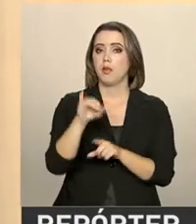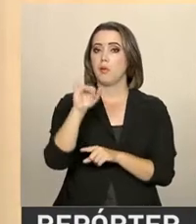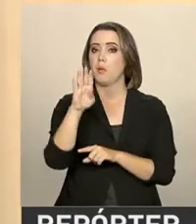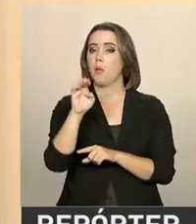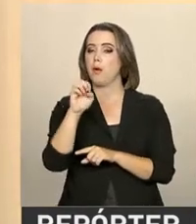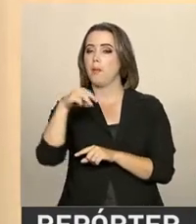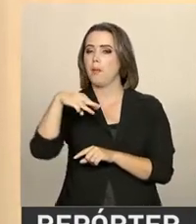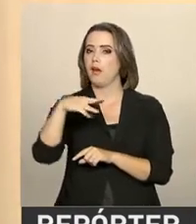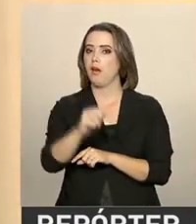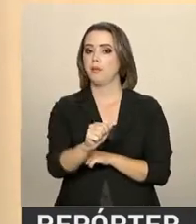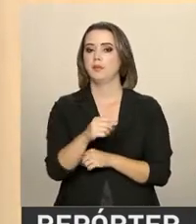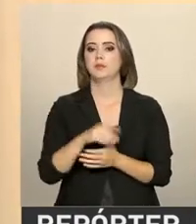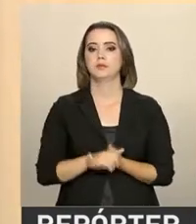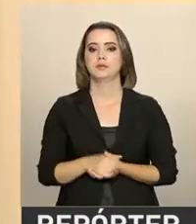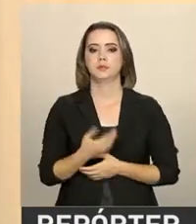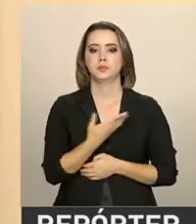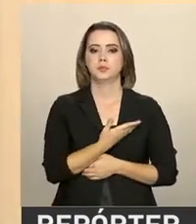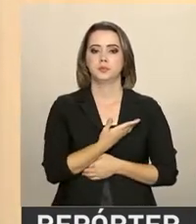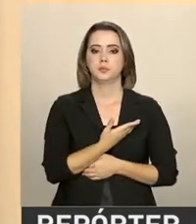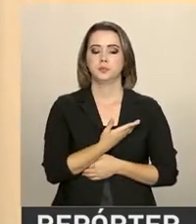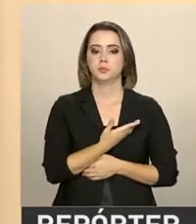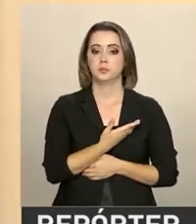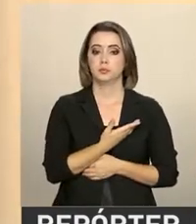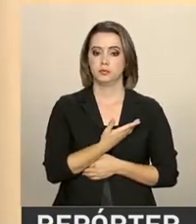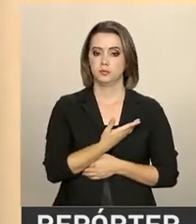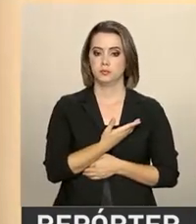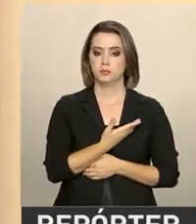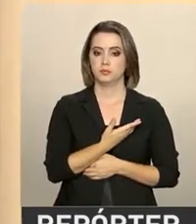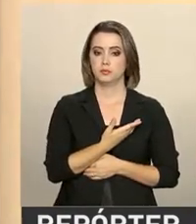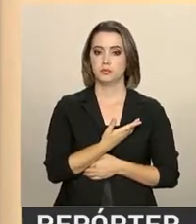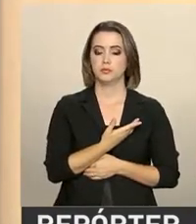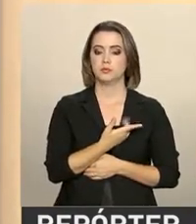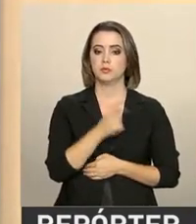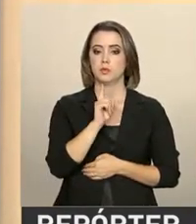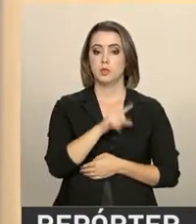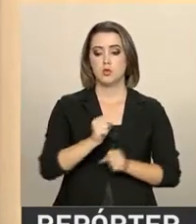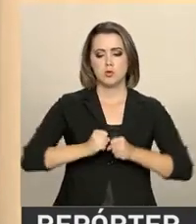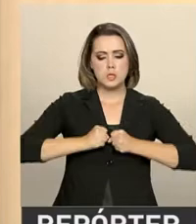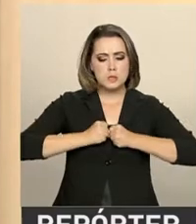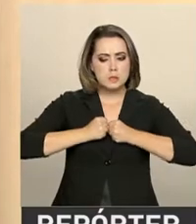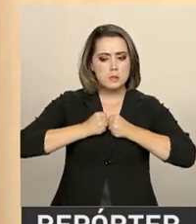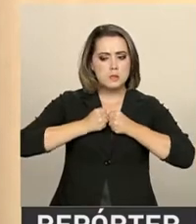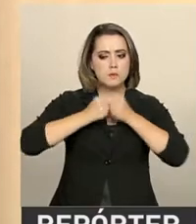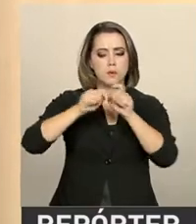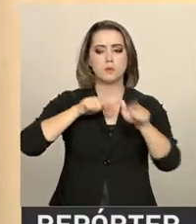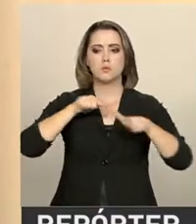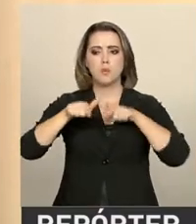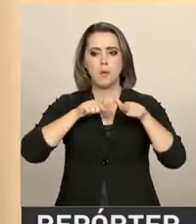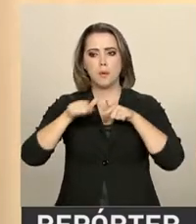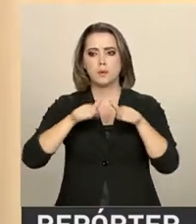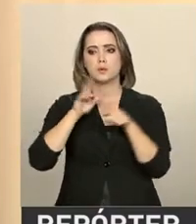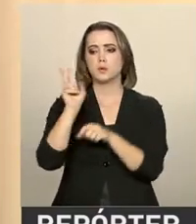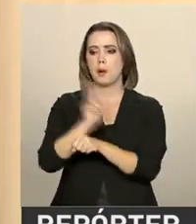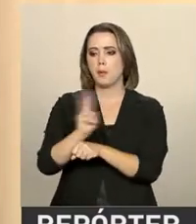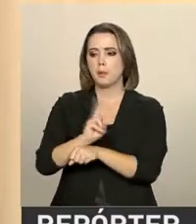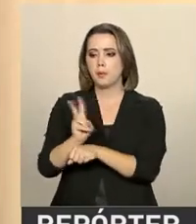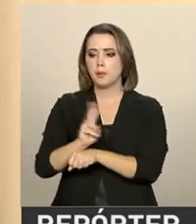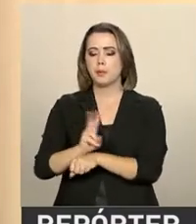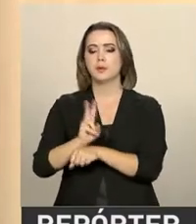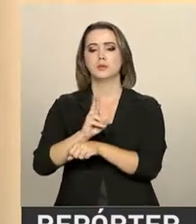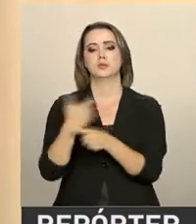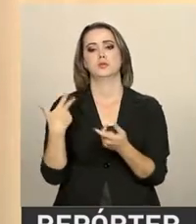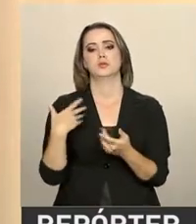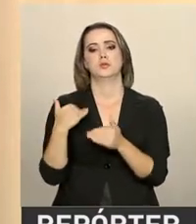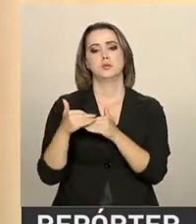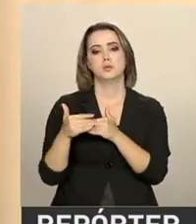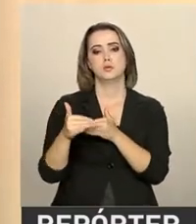Esse é um esforço de intensificação das operações de fiscalização. Na verdade, a fiscalização ocorre durante todo o ano, de